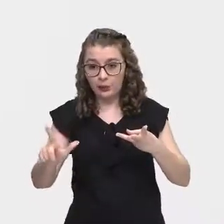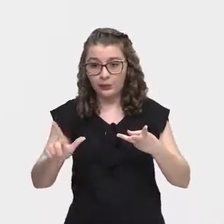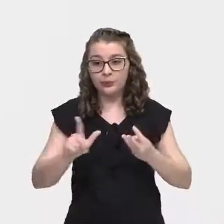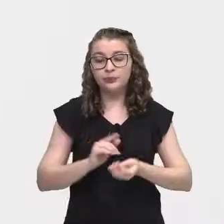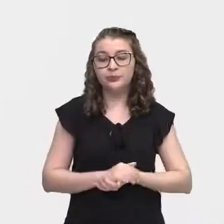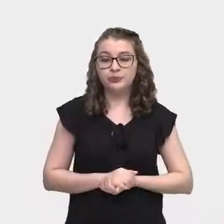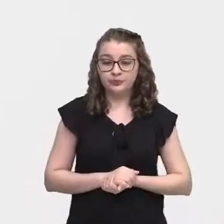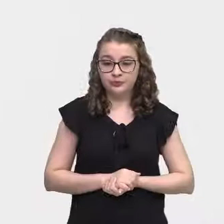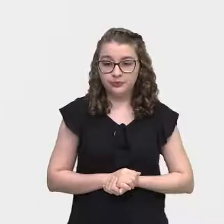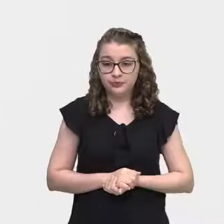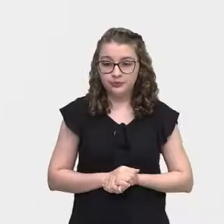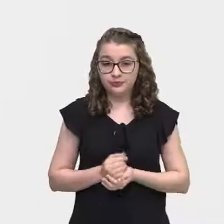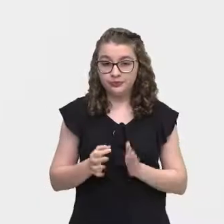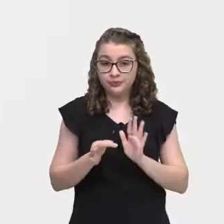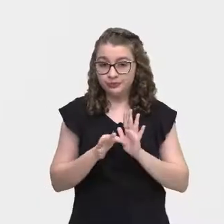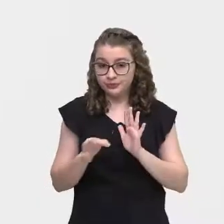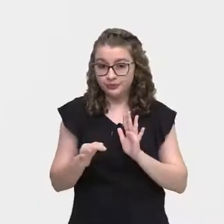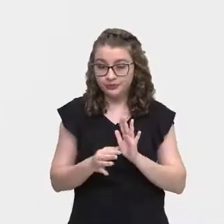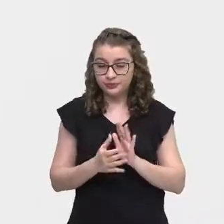que é radical.